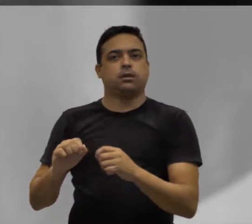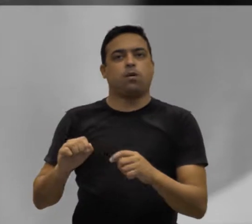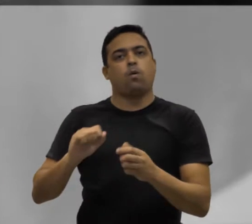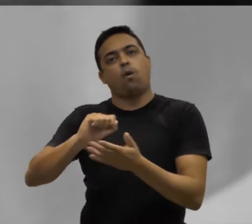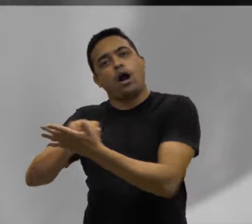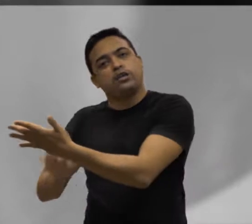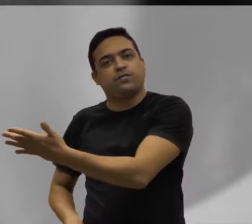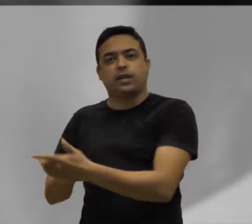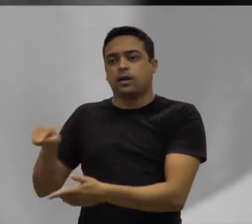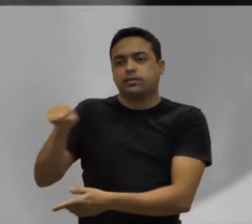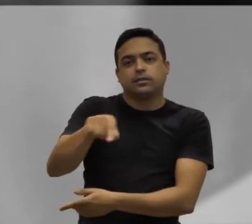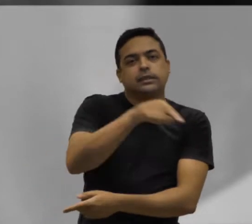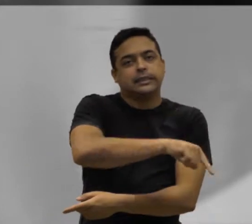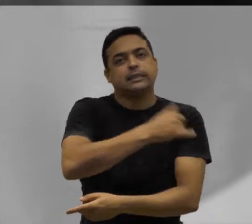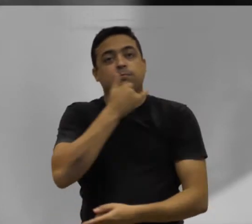atividade.